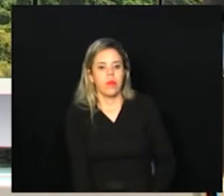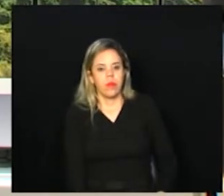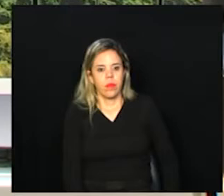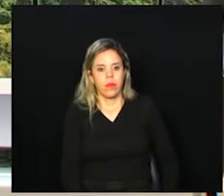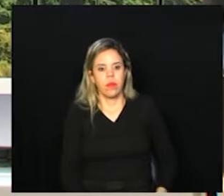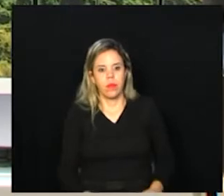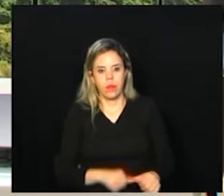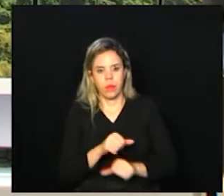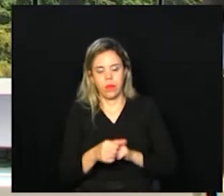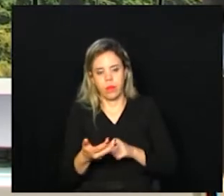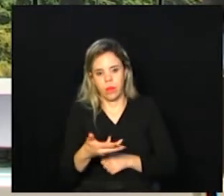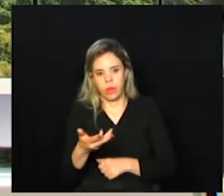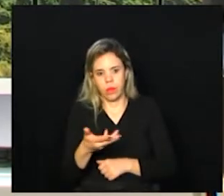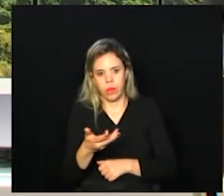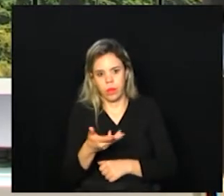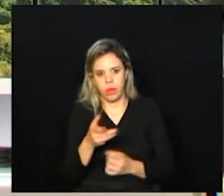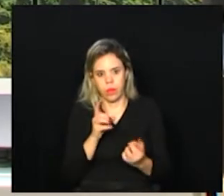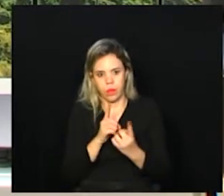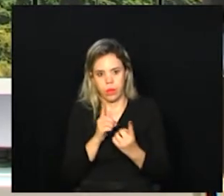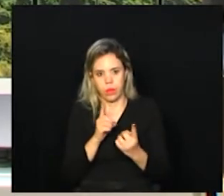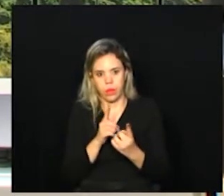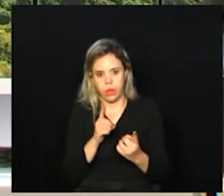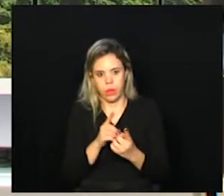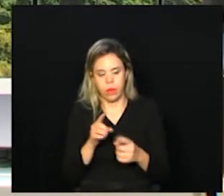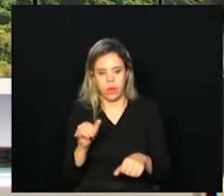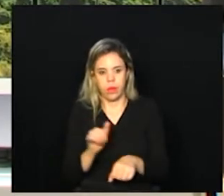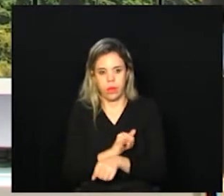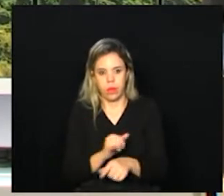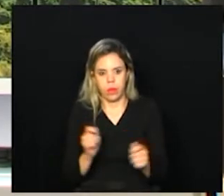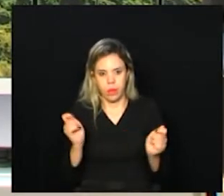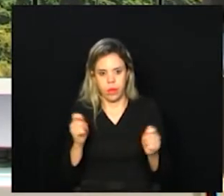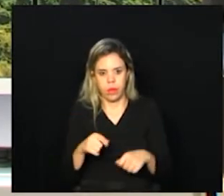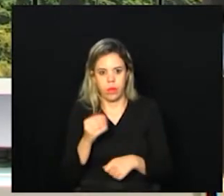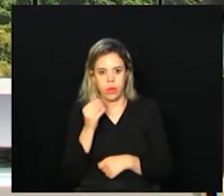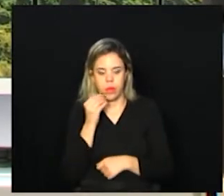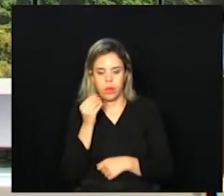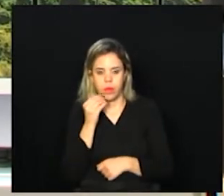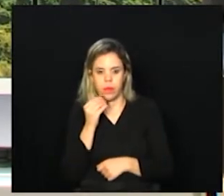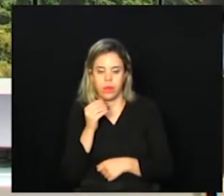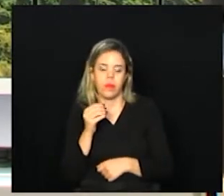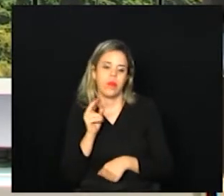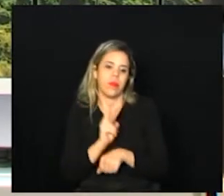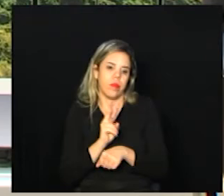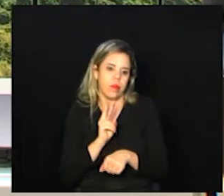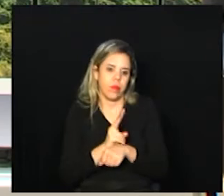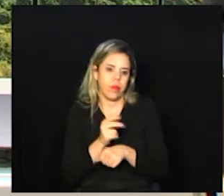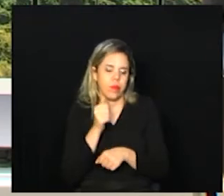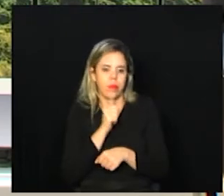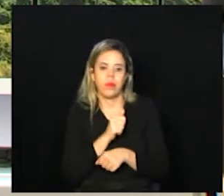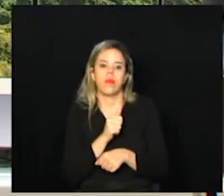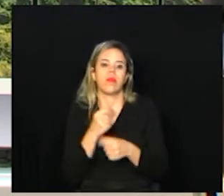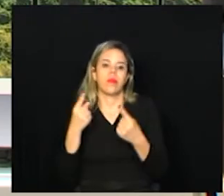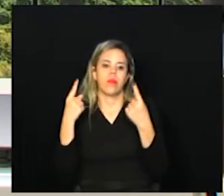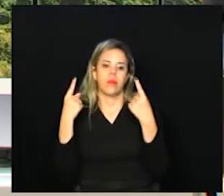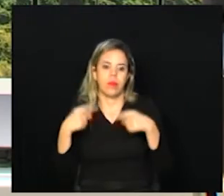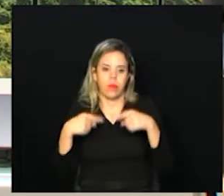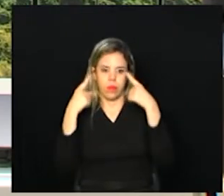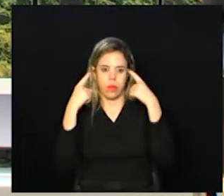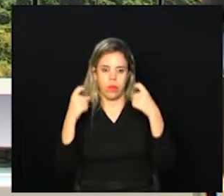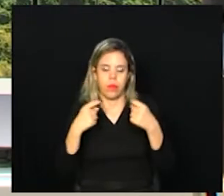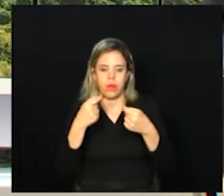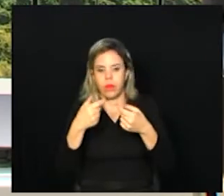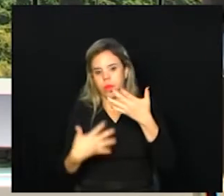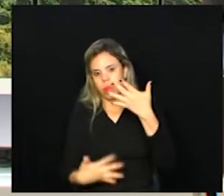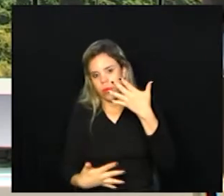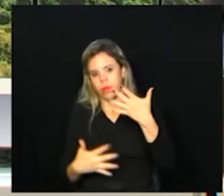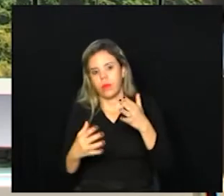tornar célere e de tornar os caminhos possíveis. Então, medida protetiva. Existem uma série de medidas protetivas que